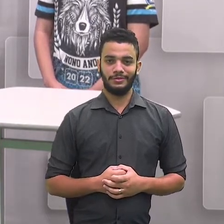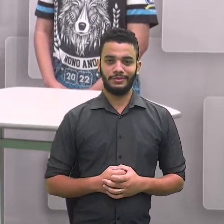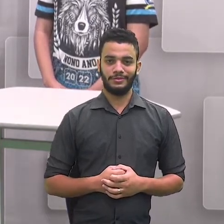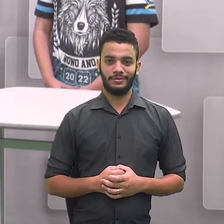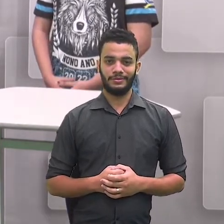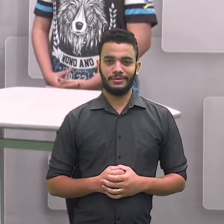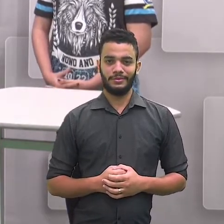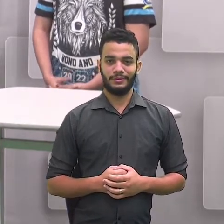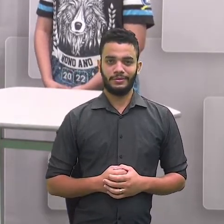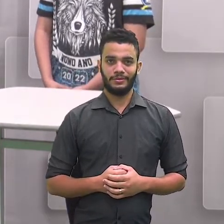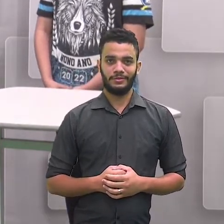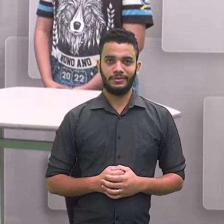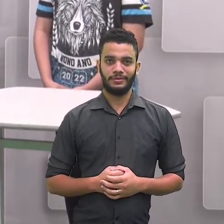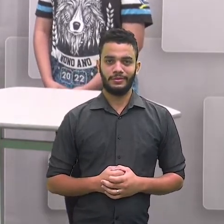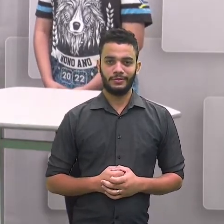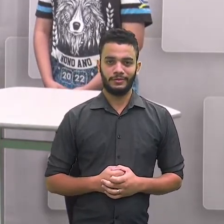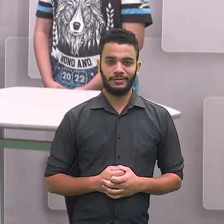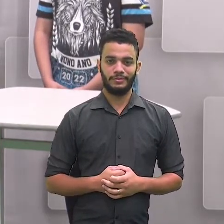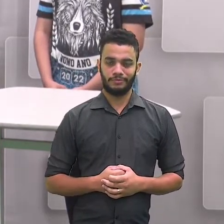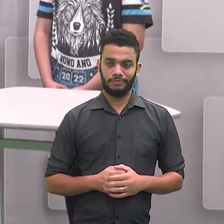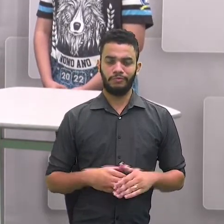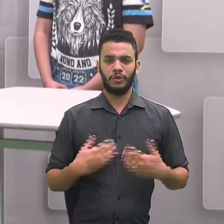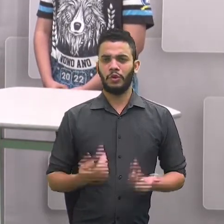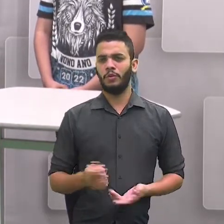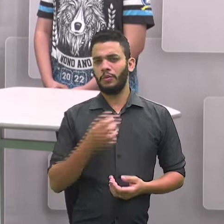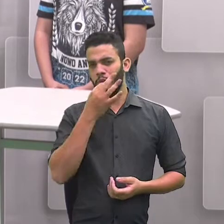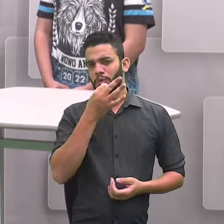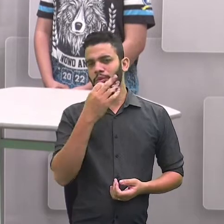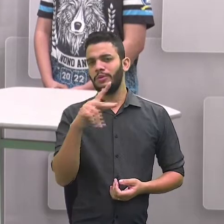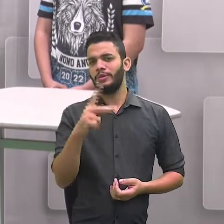E aí, gente? Será que ela acertou?